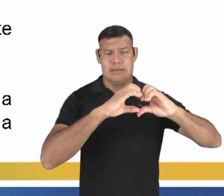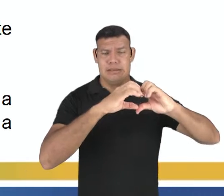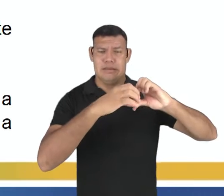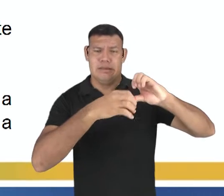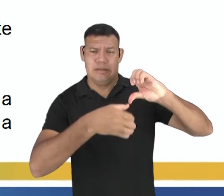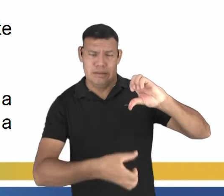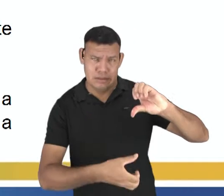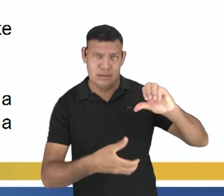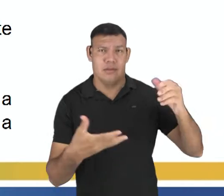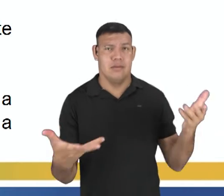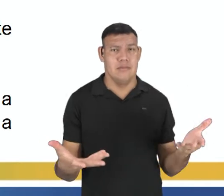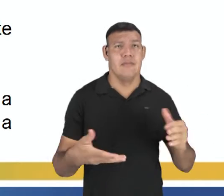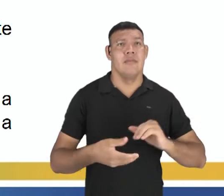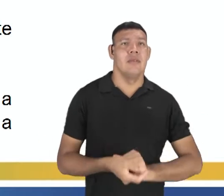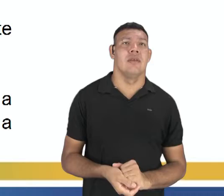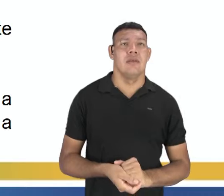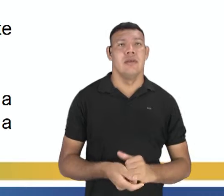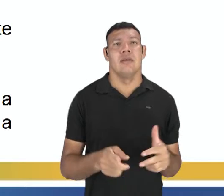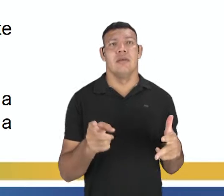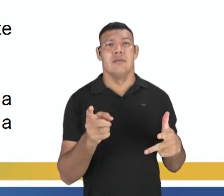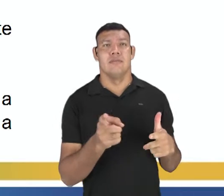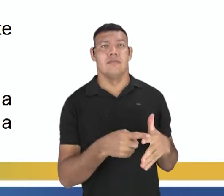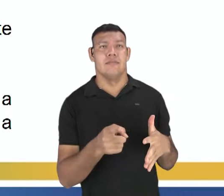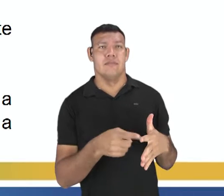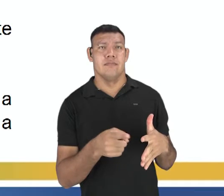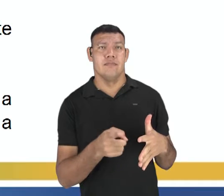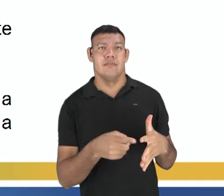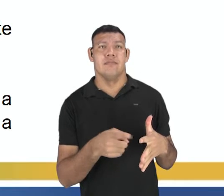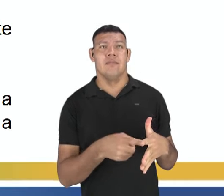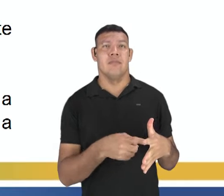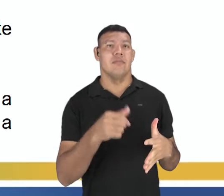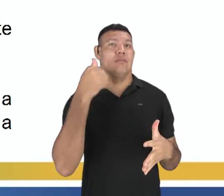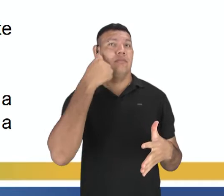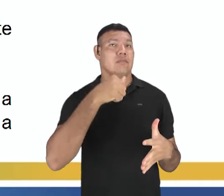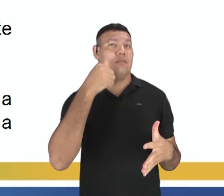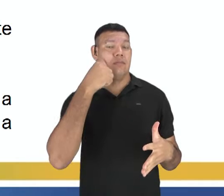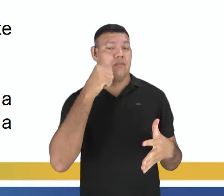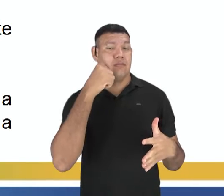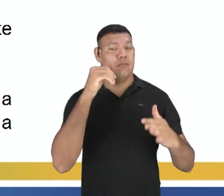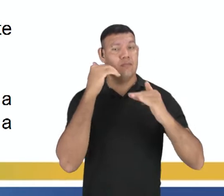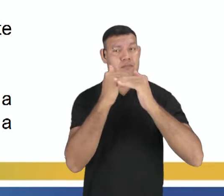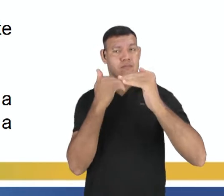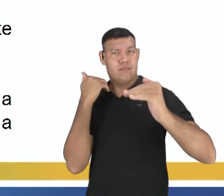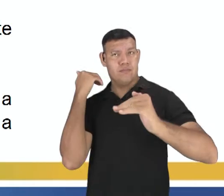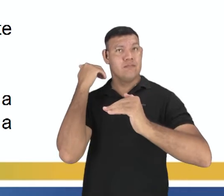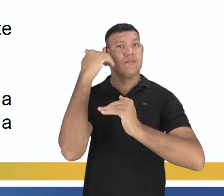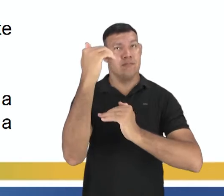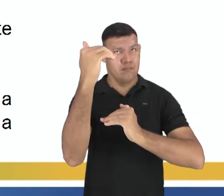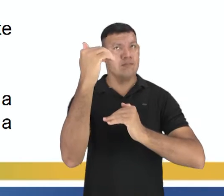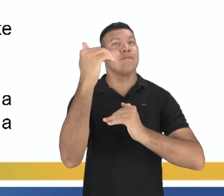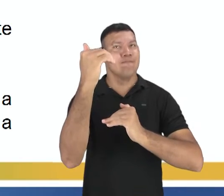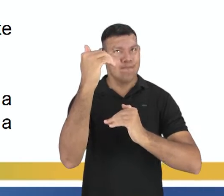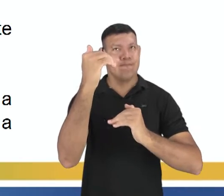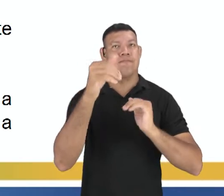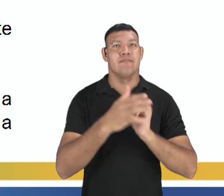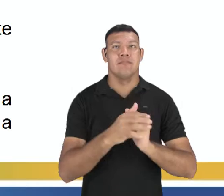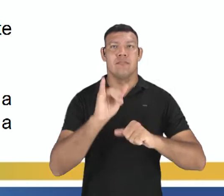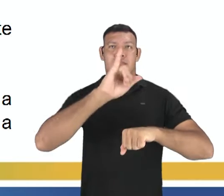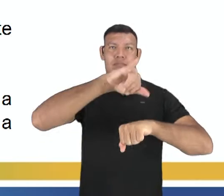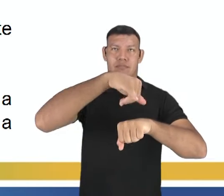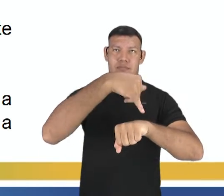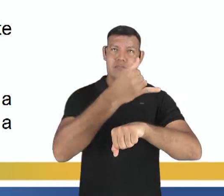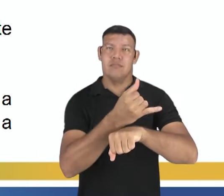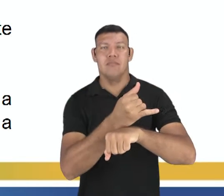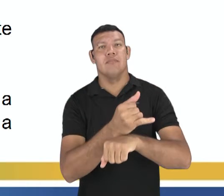pela sua amada. Depois nós vamos também ter a mulher é tratada como superior, a partir de adjetivos